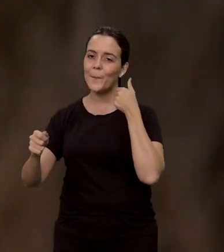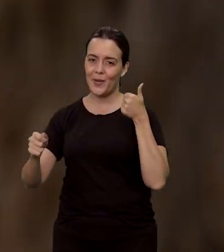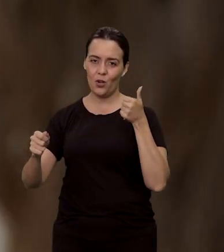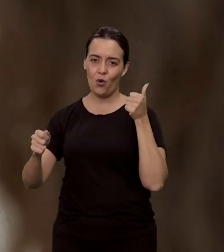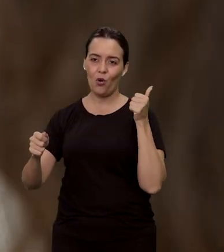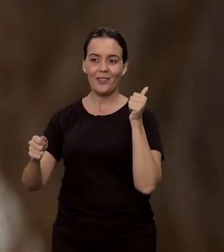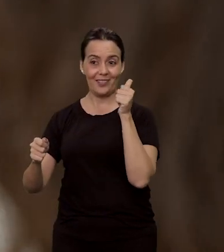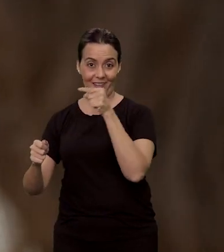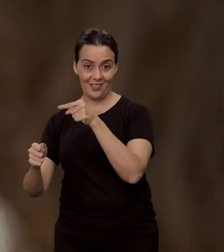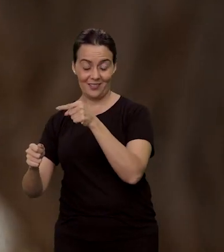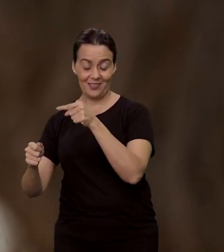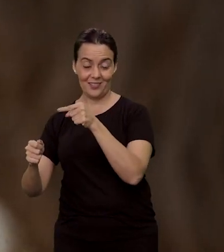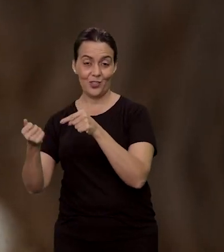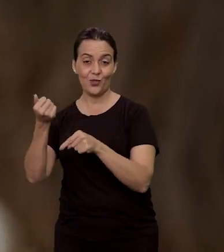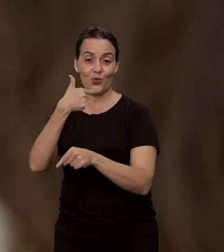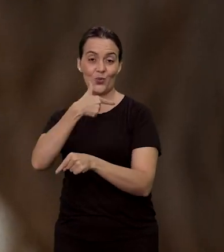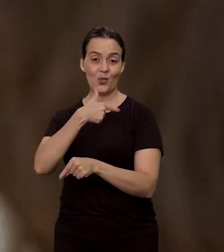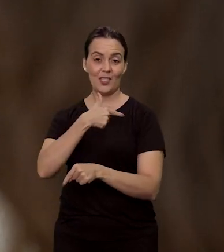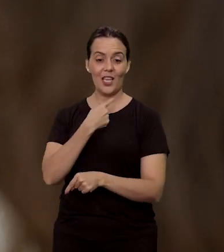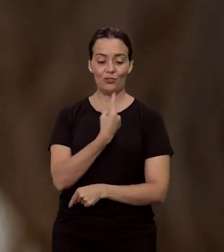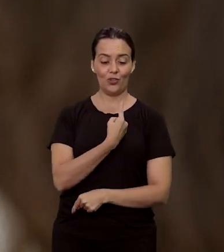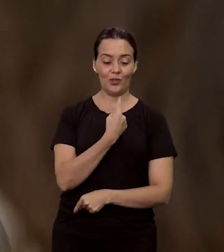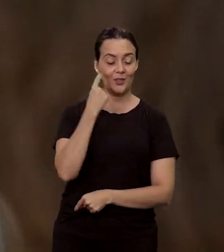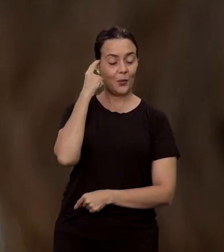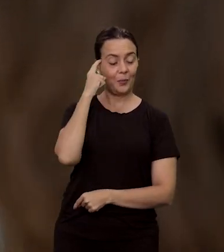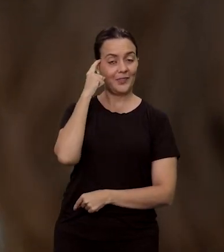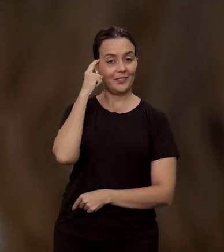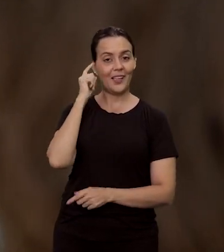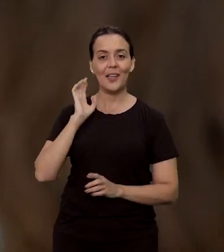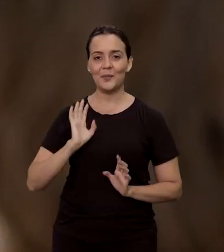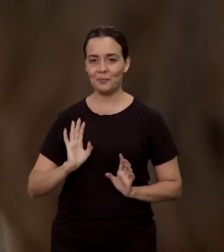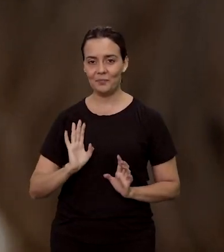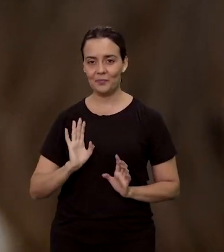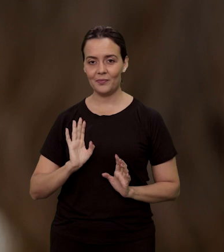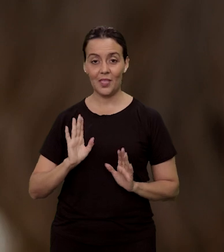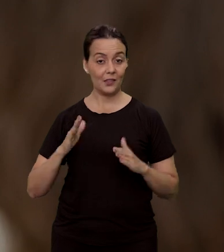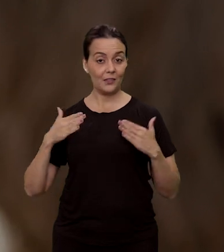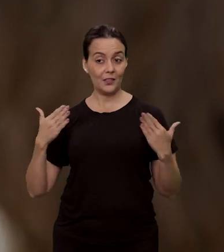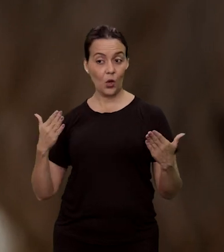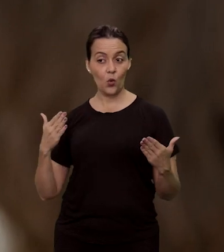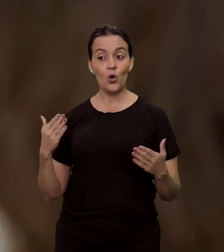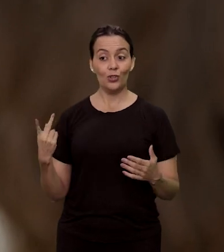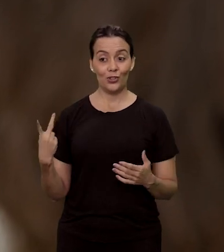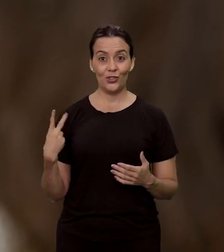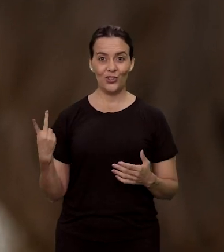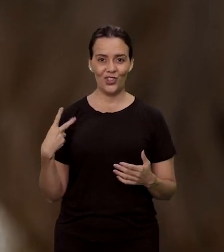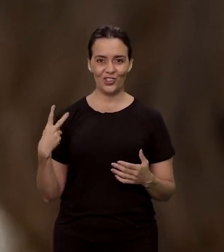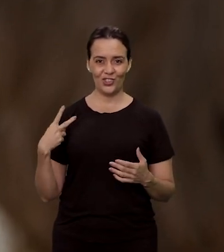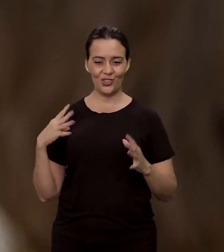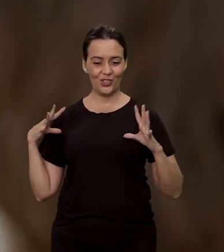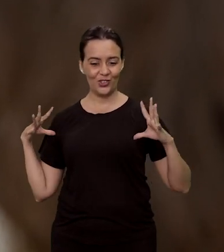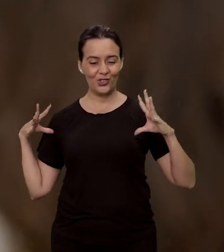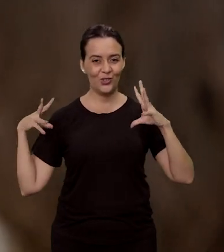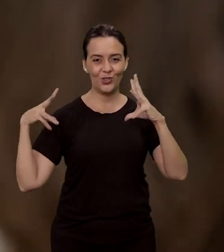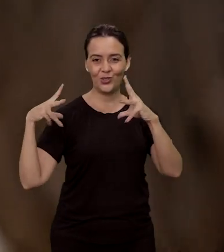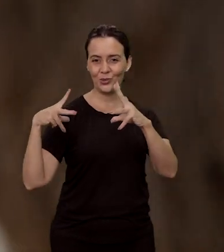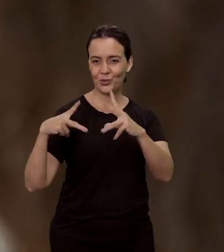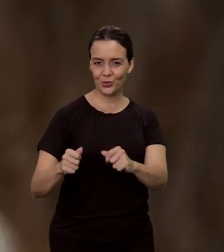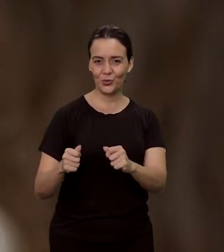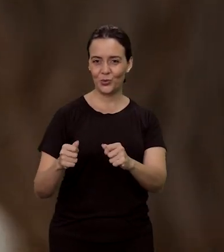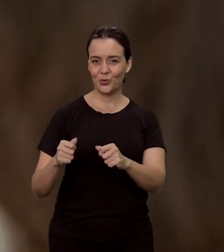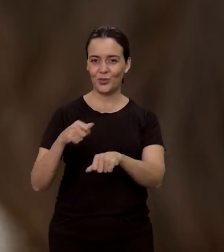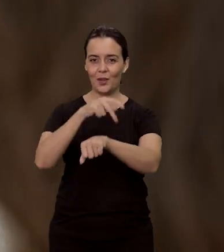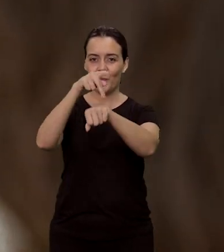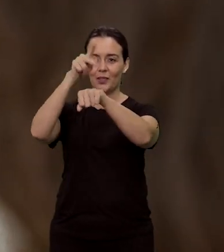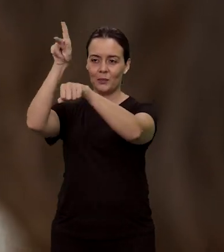ação individual. E que para isso, né, nós aqui como integrantes do sul global, né, de países tão desiguais,